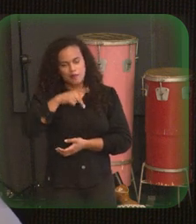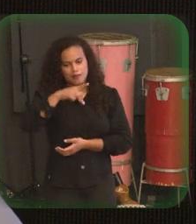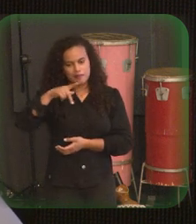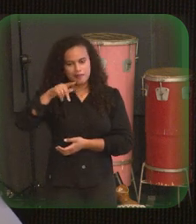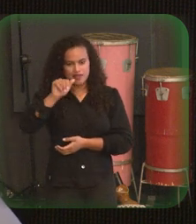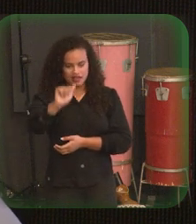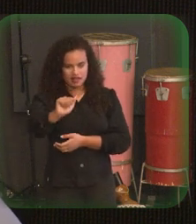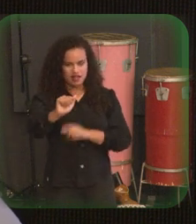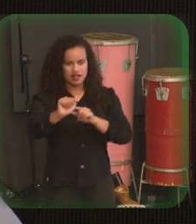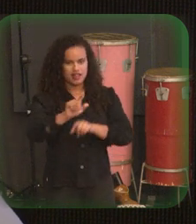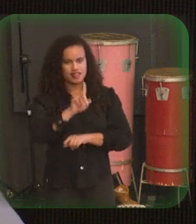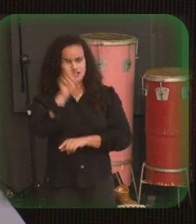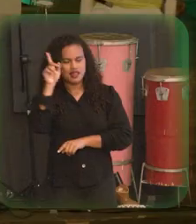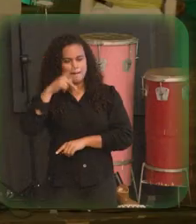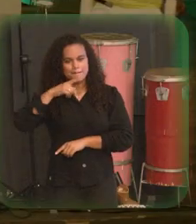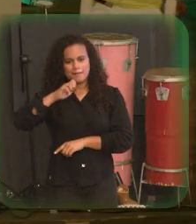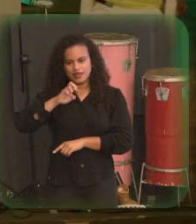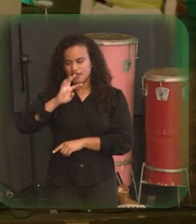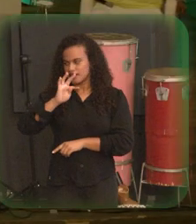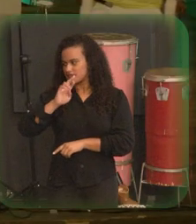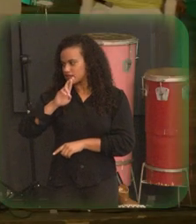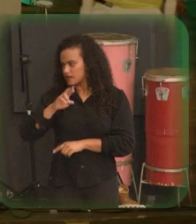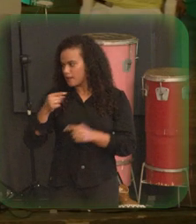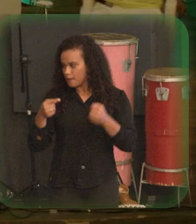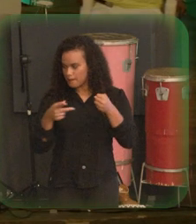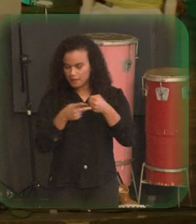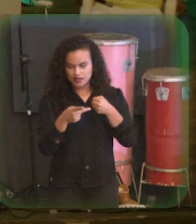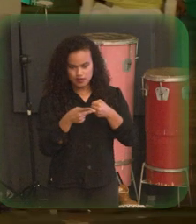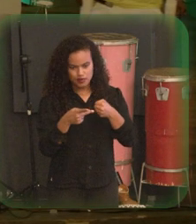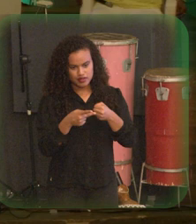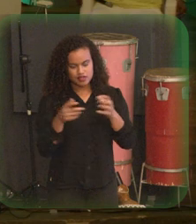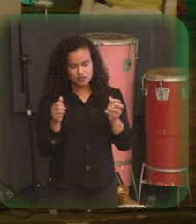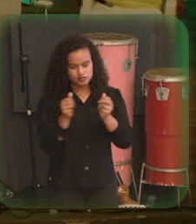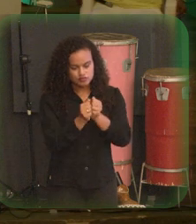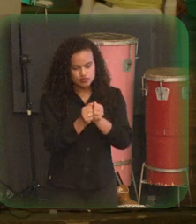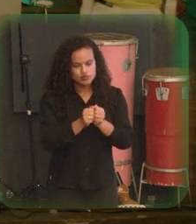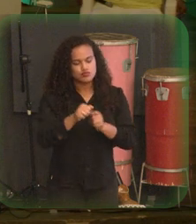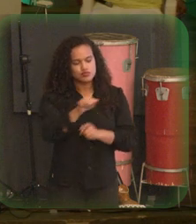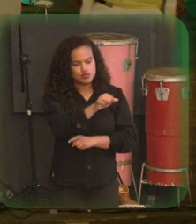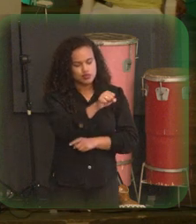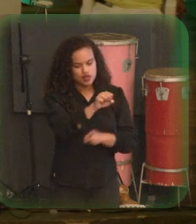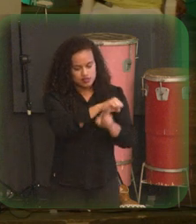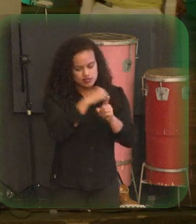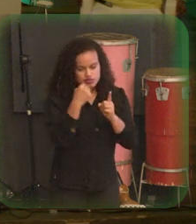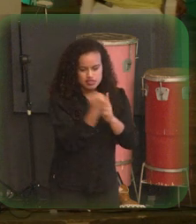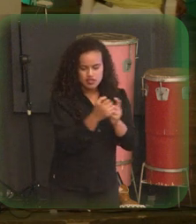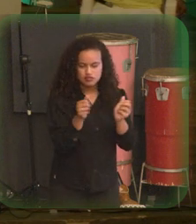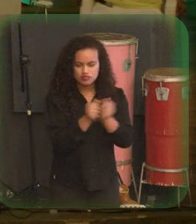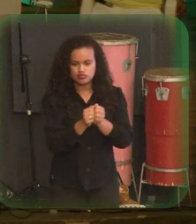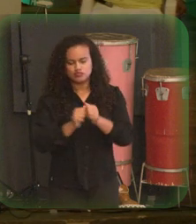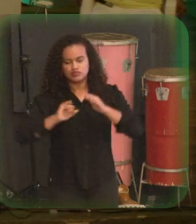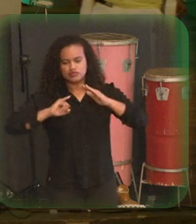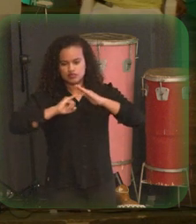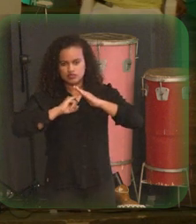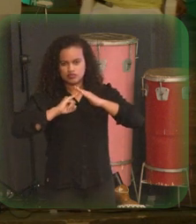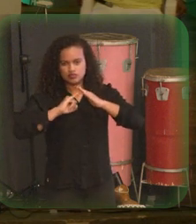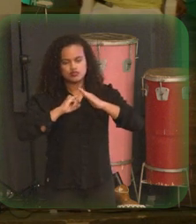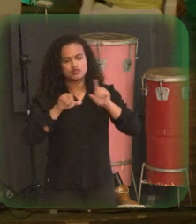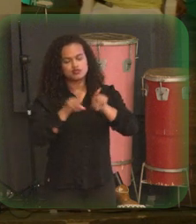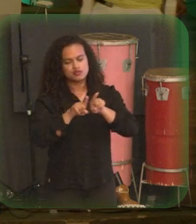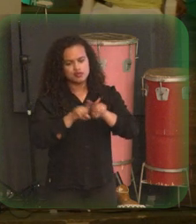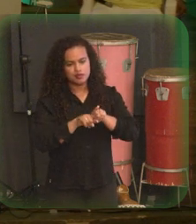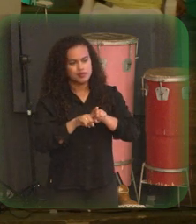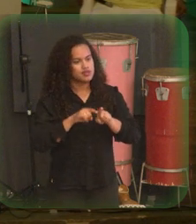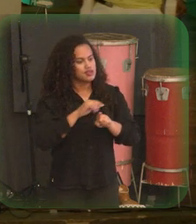Petrolina, né, fazendo escuta com a sociedade civil, né, com as instituições, com todas as pessoas que